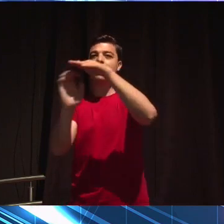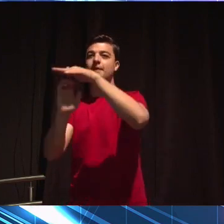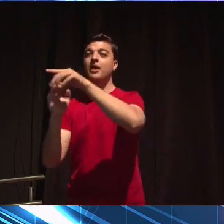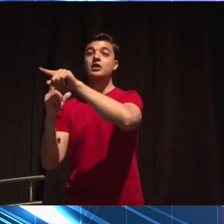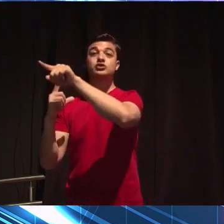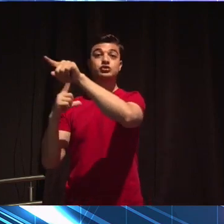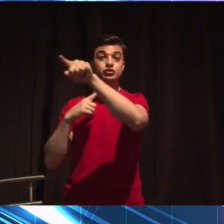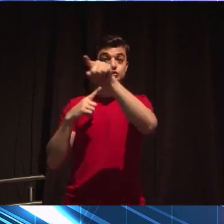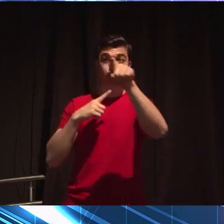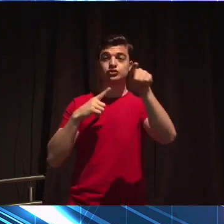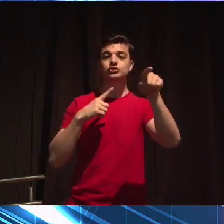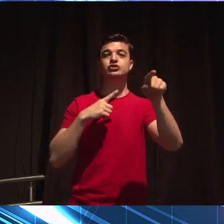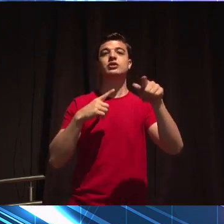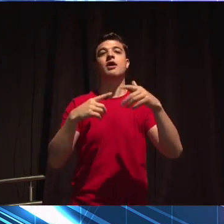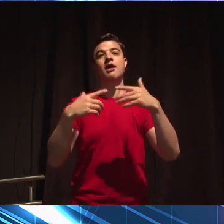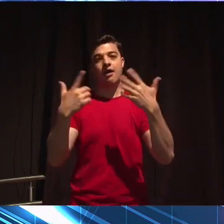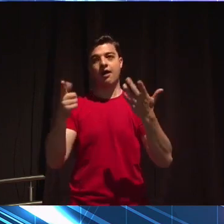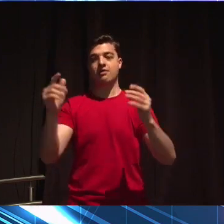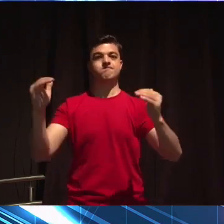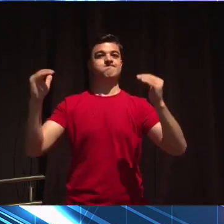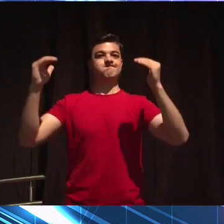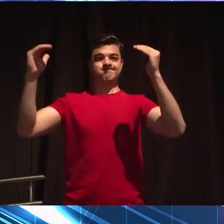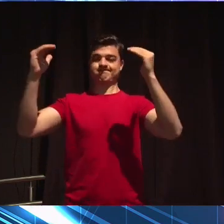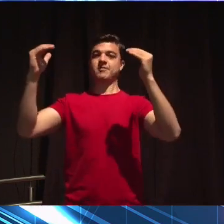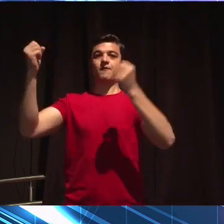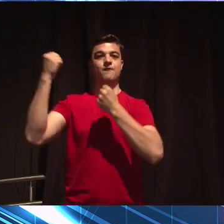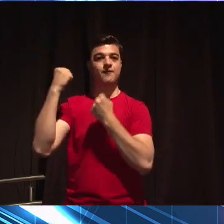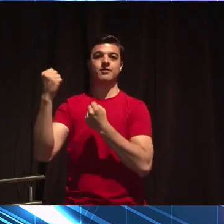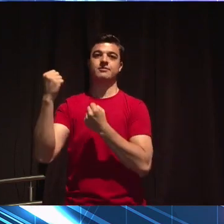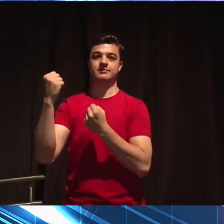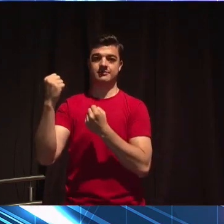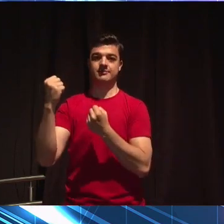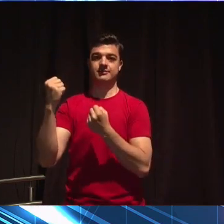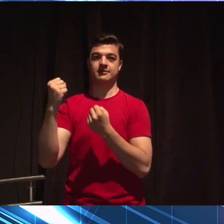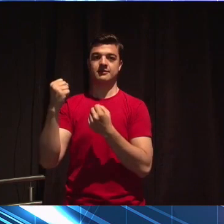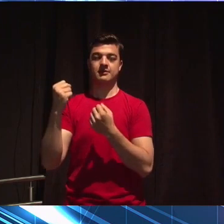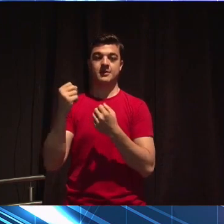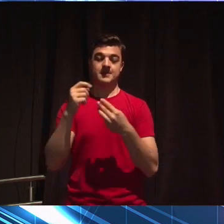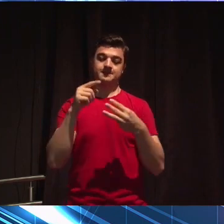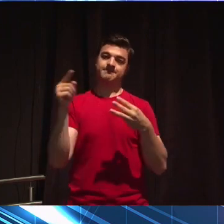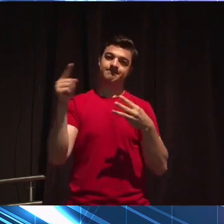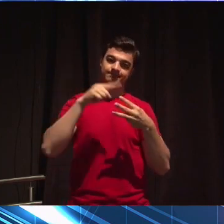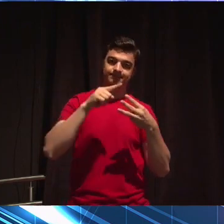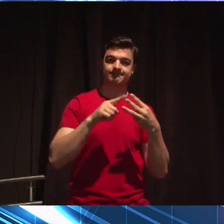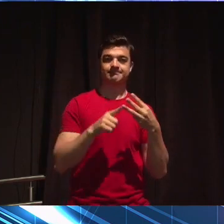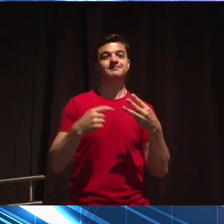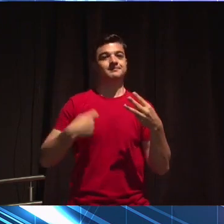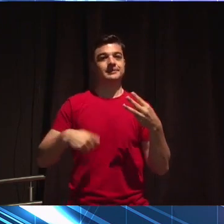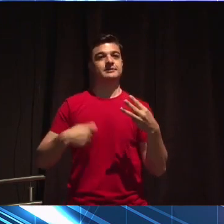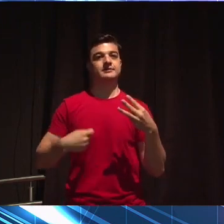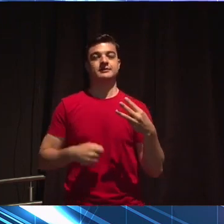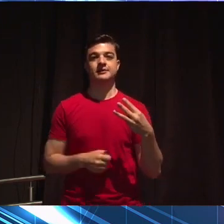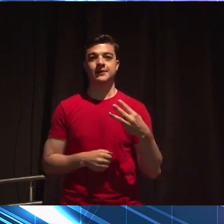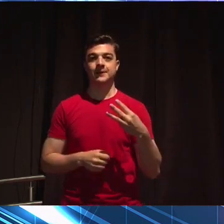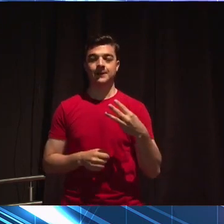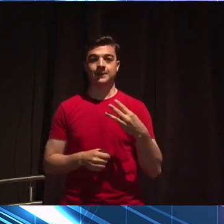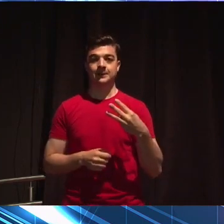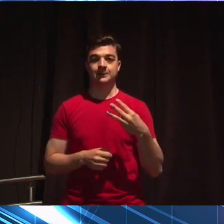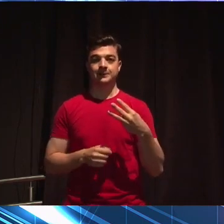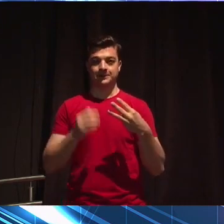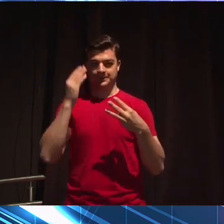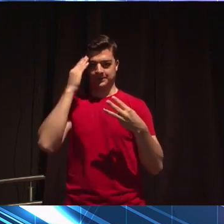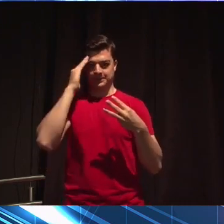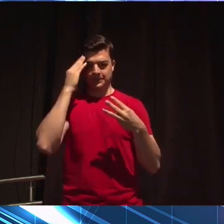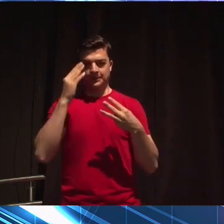dito exponencial. E por que esses modelos de negócios exponenciais são conectados a essas 3 características? Porque essas 3 características são